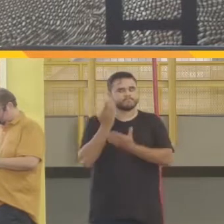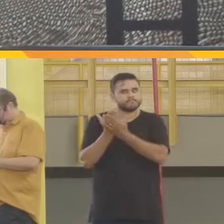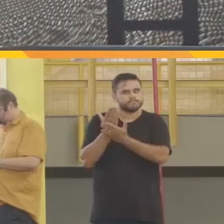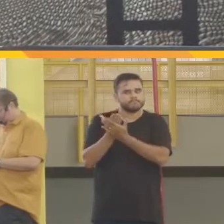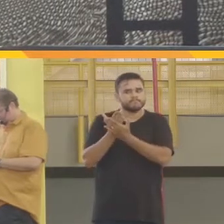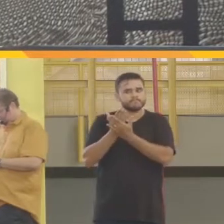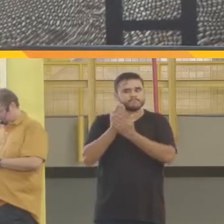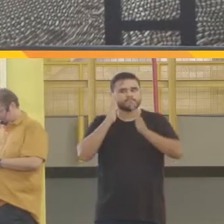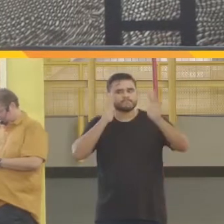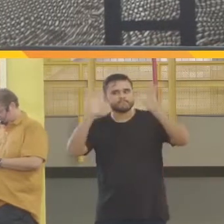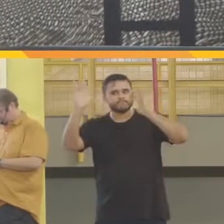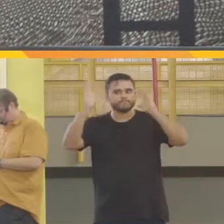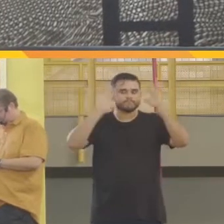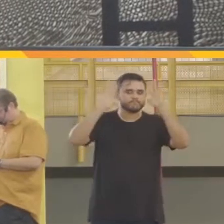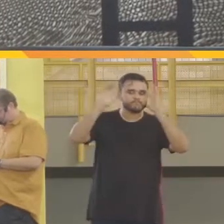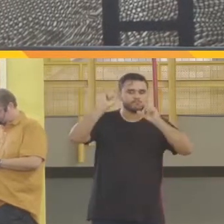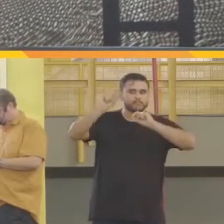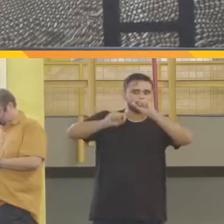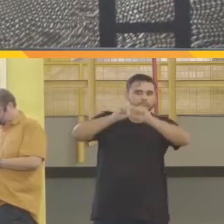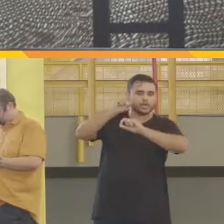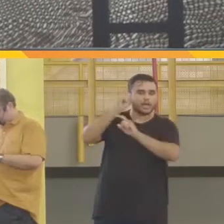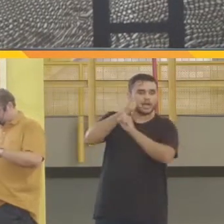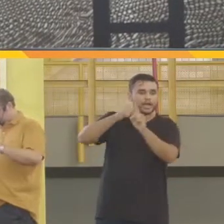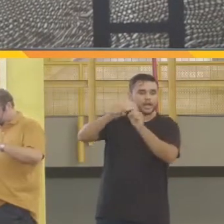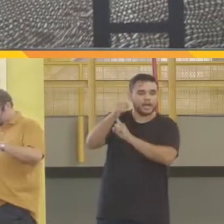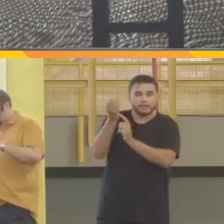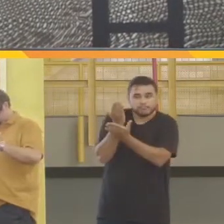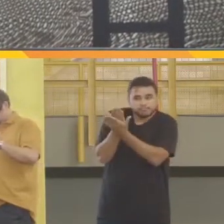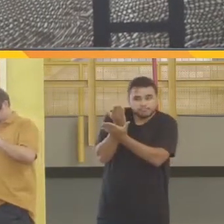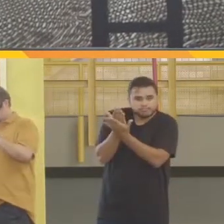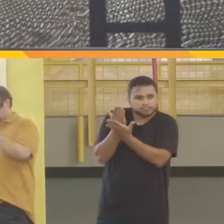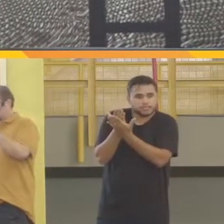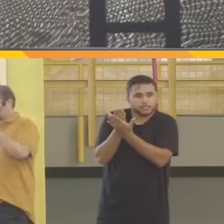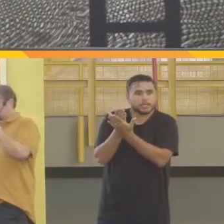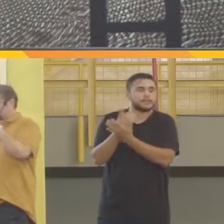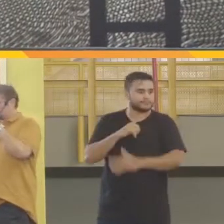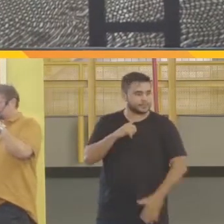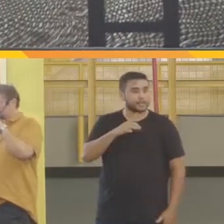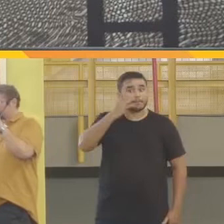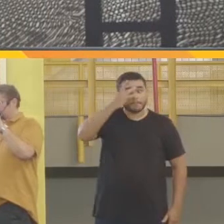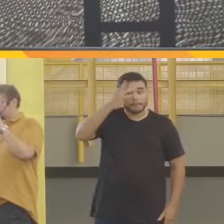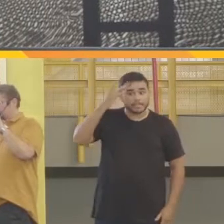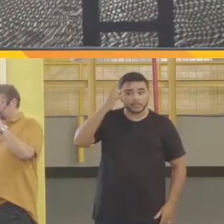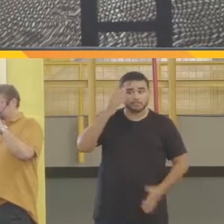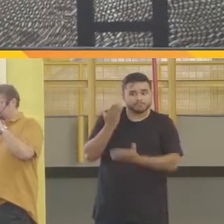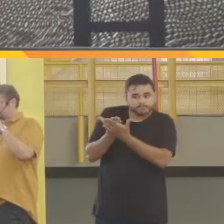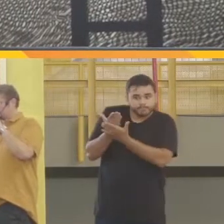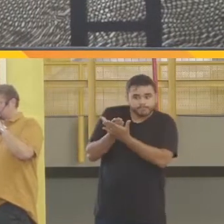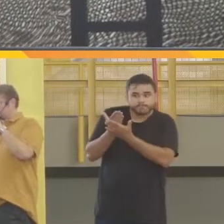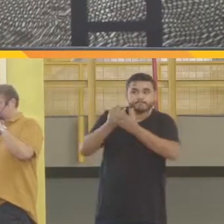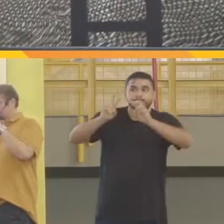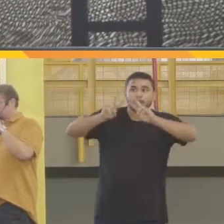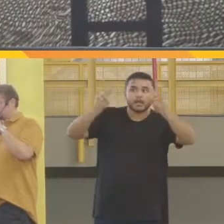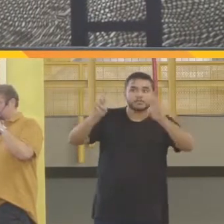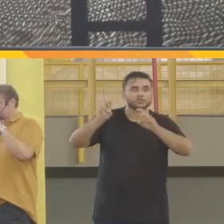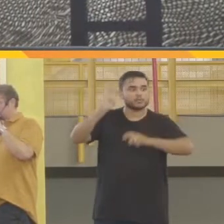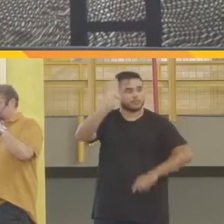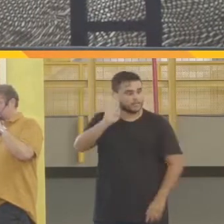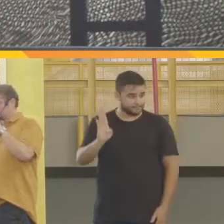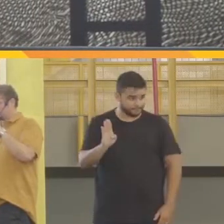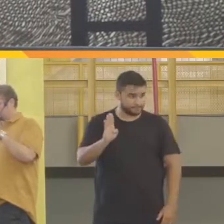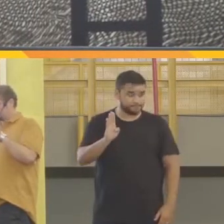esboçaram uma forte preocupação na busca por tentar entender o que de fato era o Brasil.